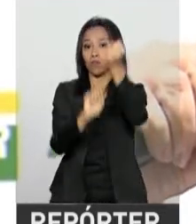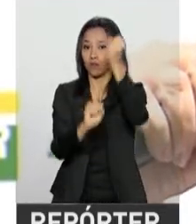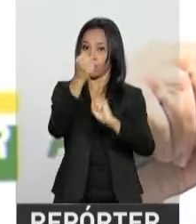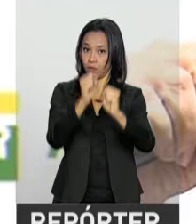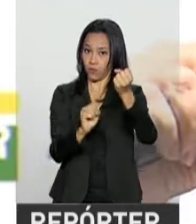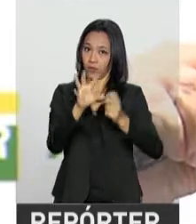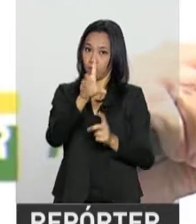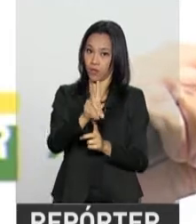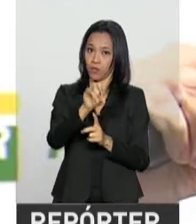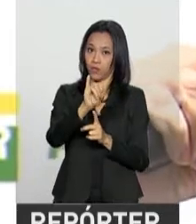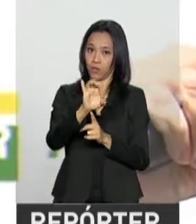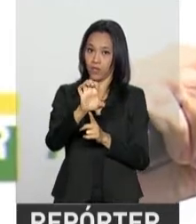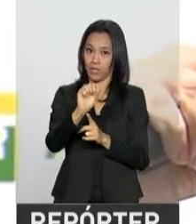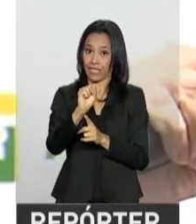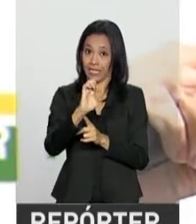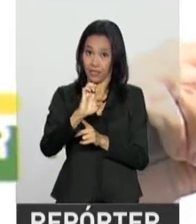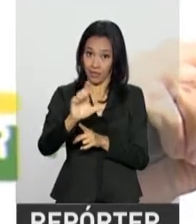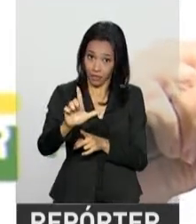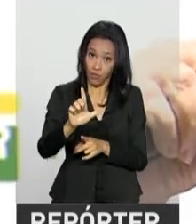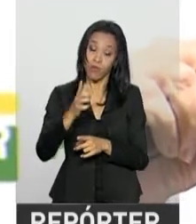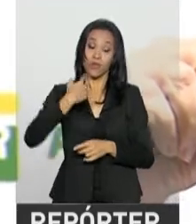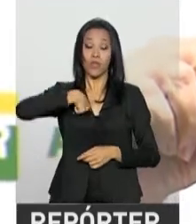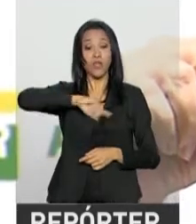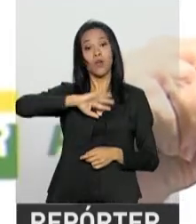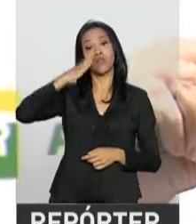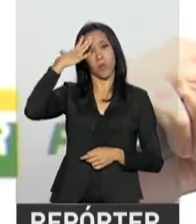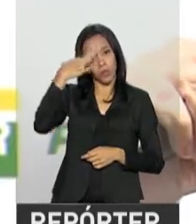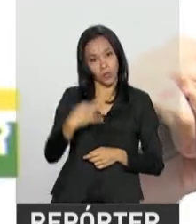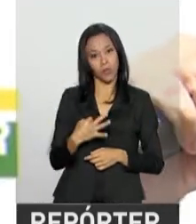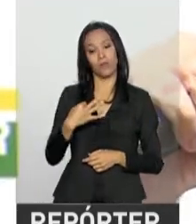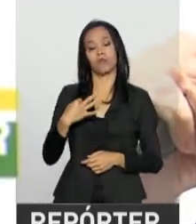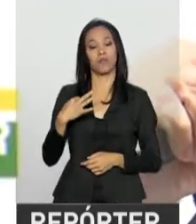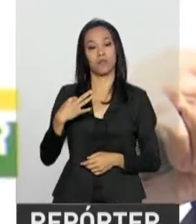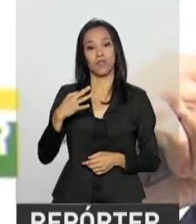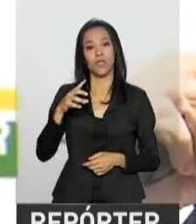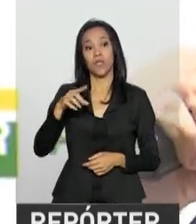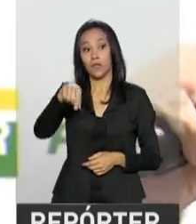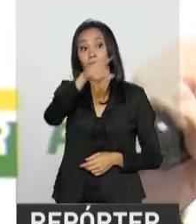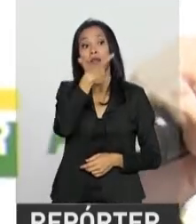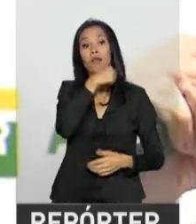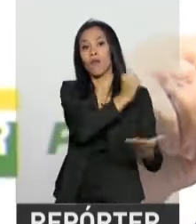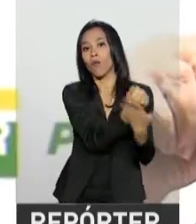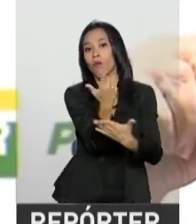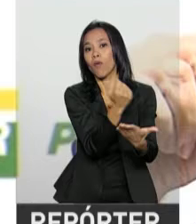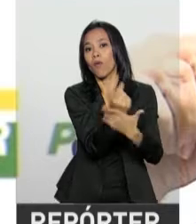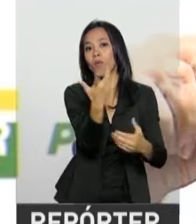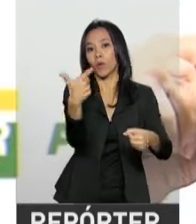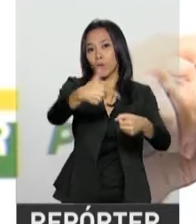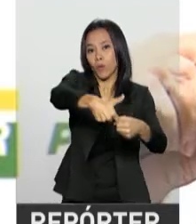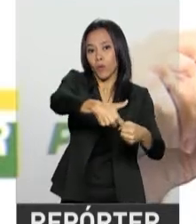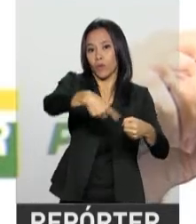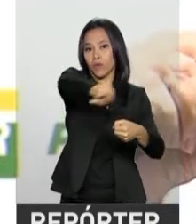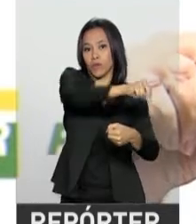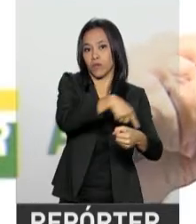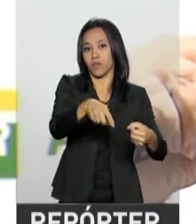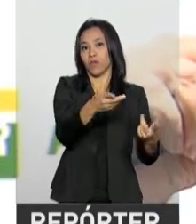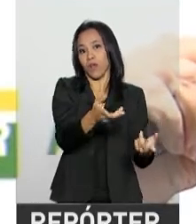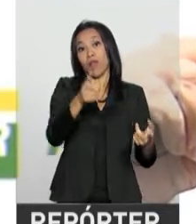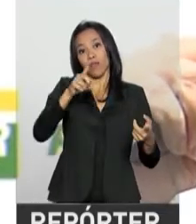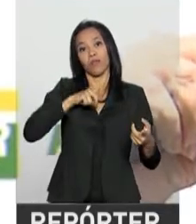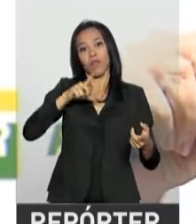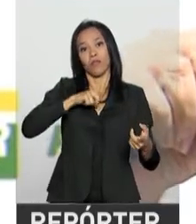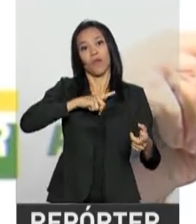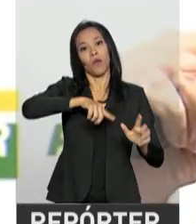o que nós entendemos é que para os consumidores haverá uma redução